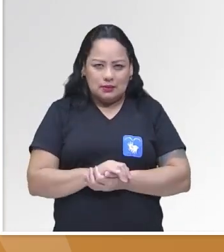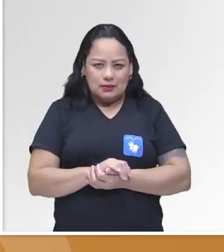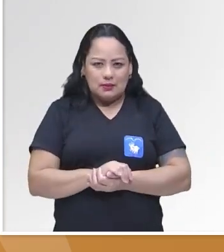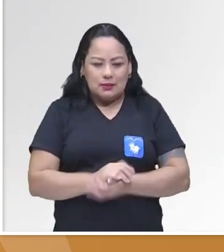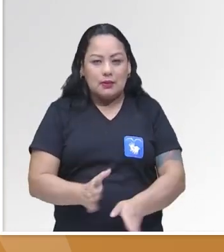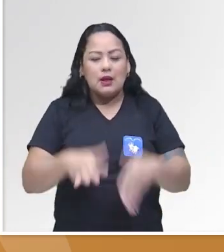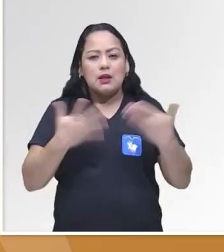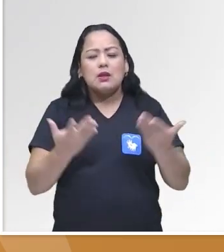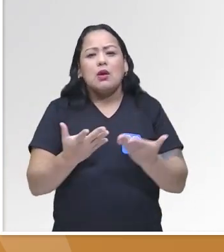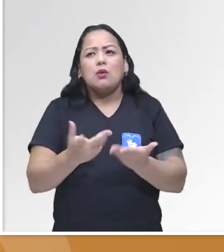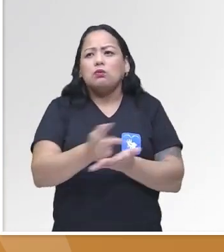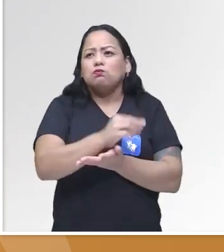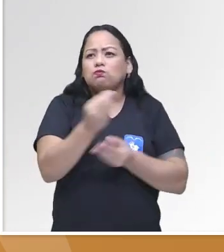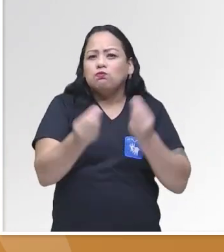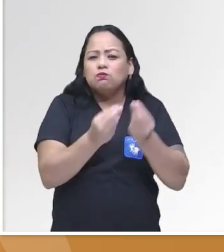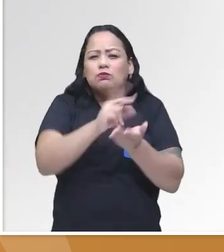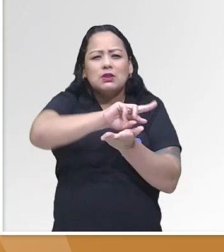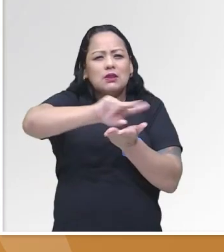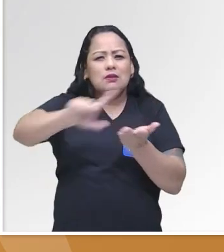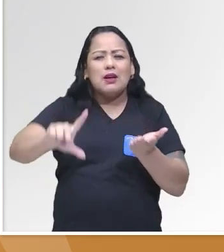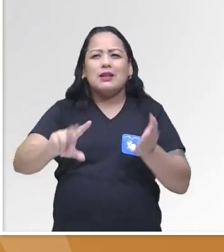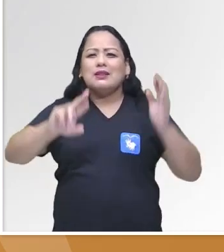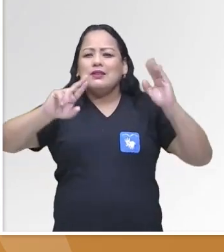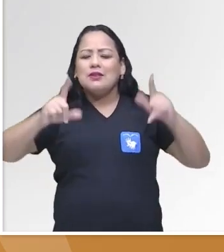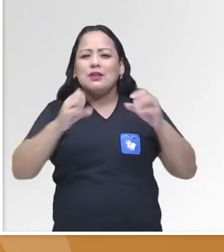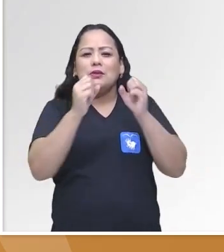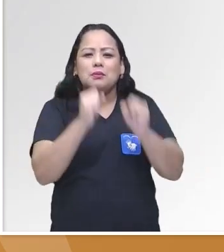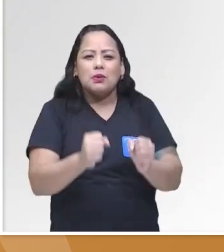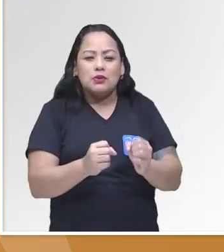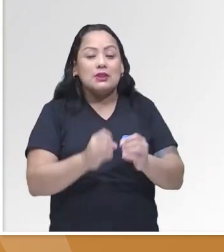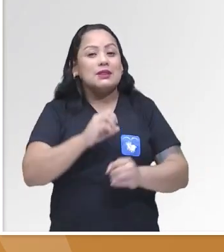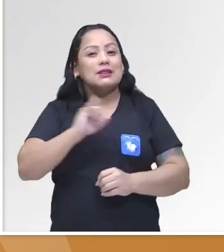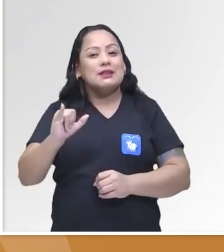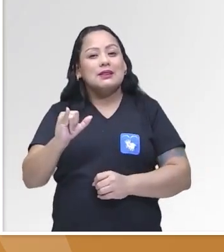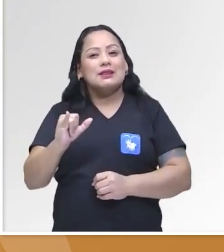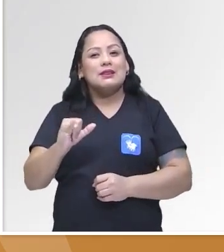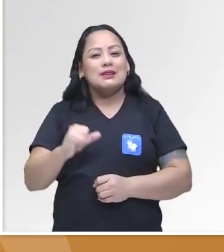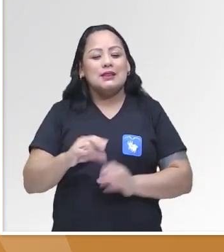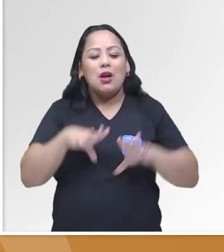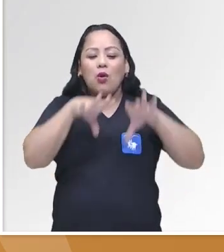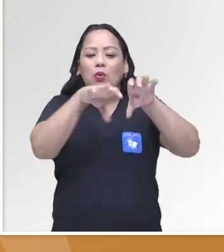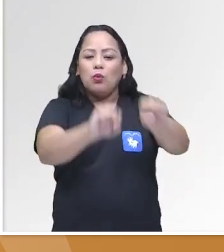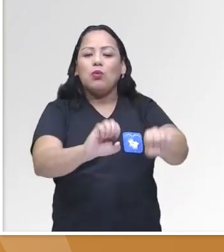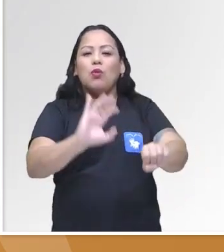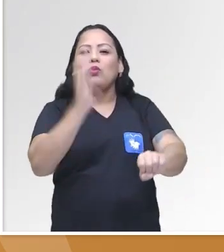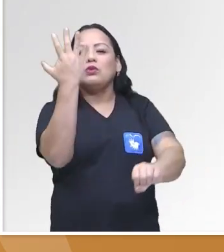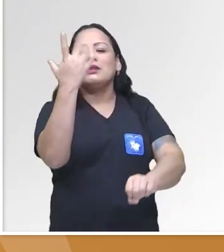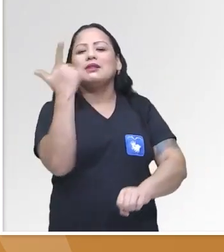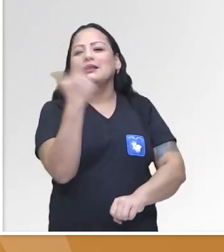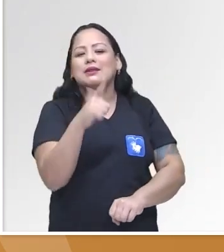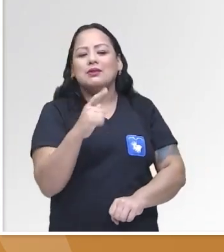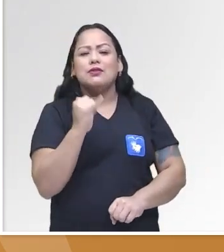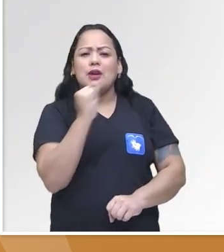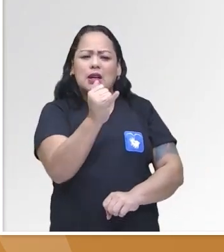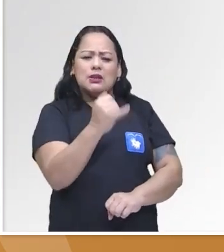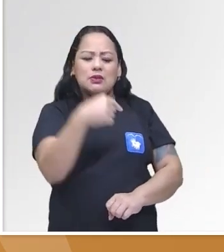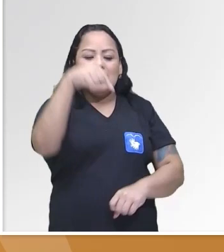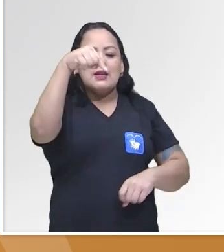Então, muita coisa poderia ter sido diferente se o colonizador não tivesse vindo aqui e dito, isso aqui é